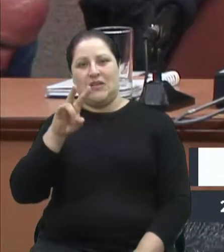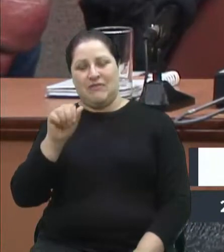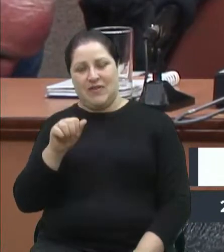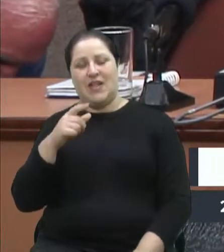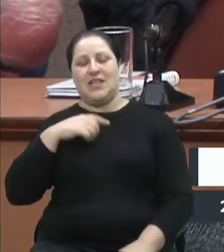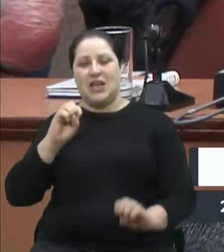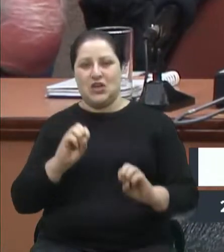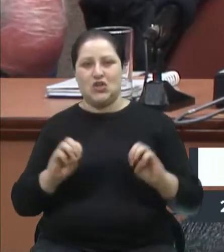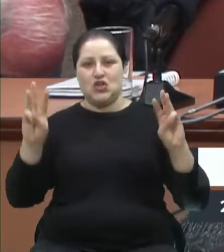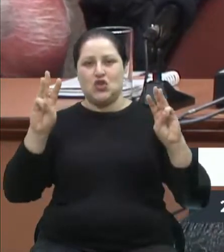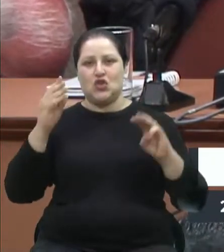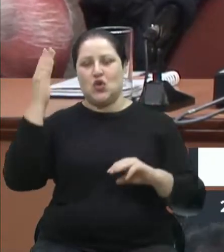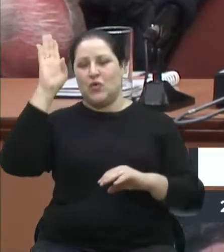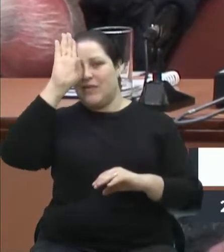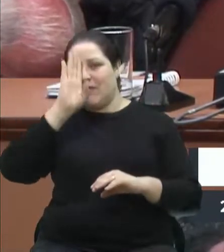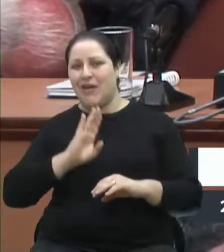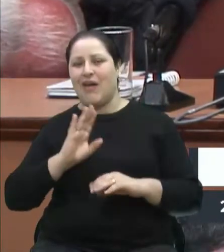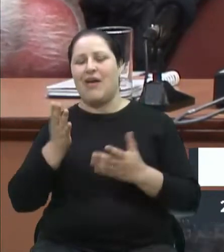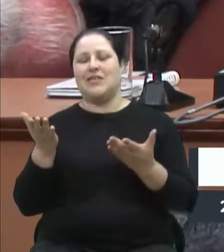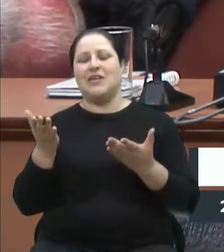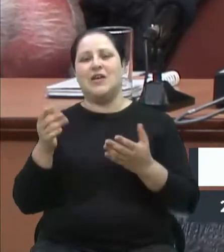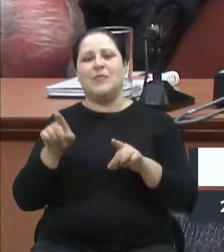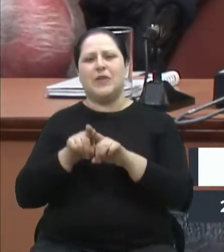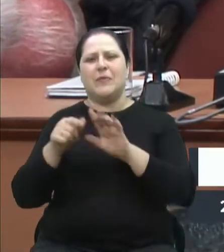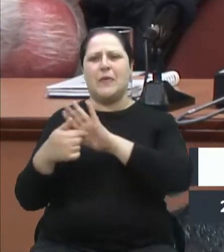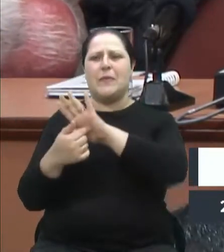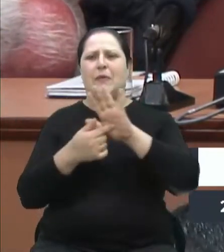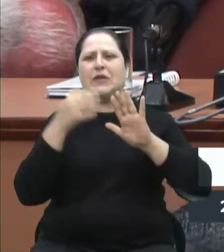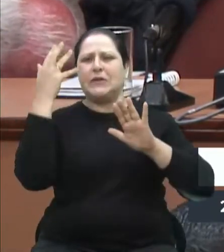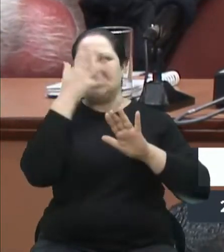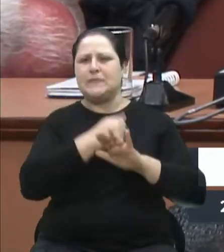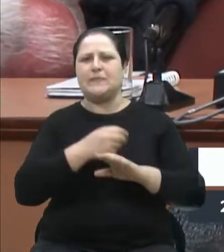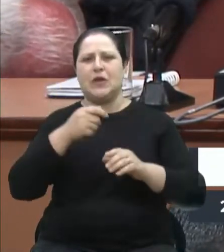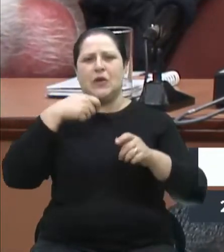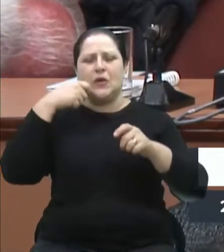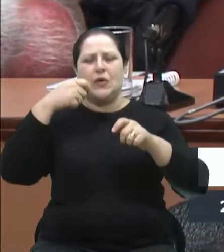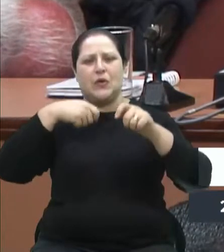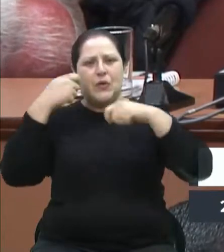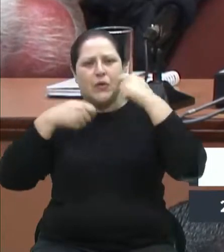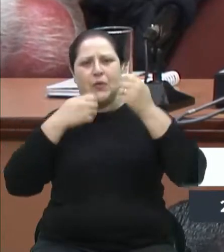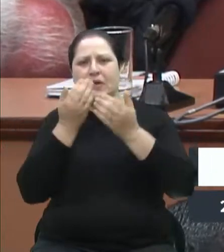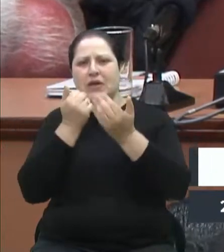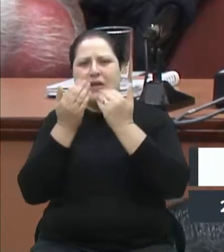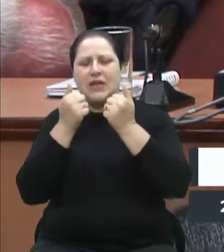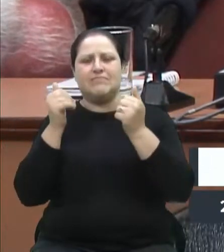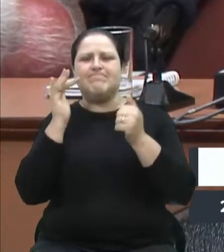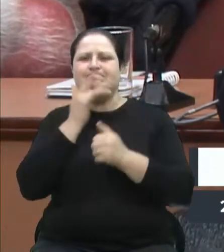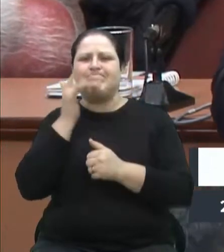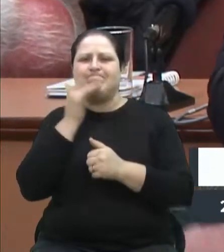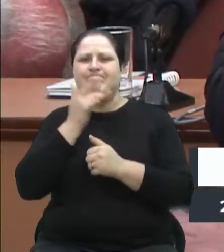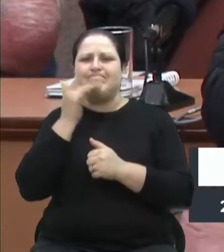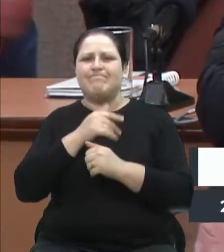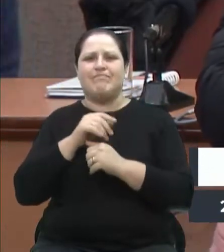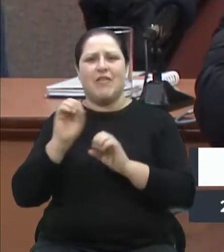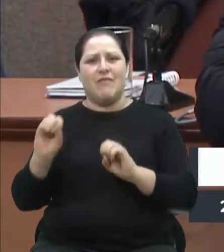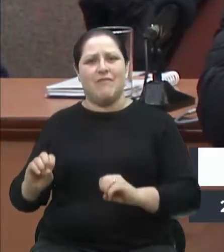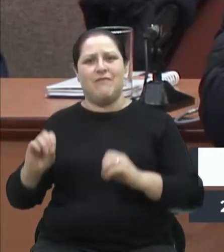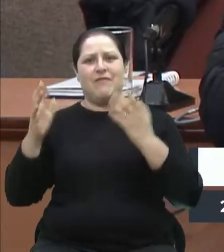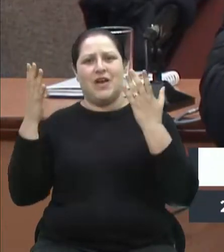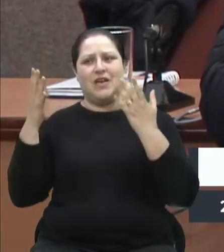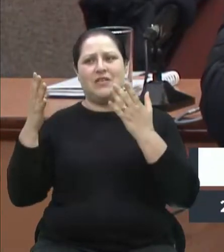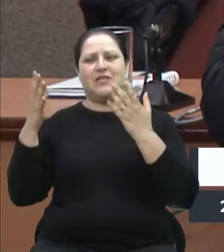forma gratuita tem uma bela exposição Bela gastronomia e hoje consolida então a festa do agricultor como o